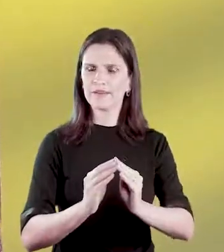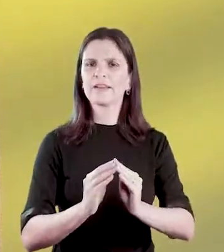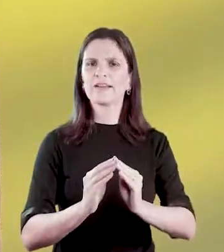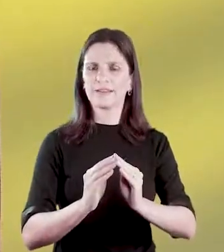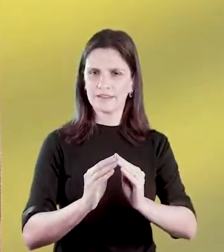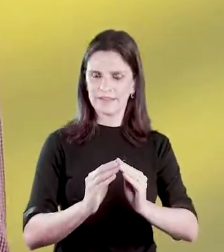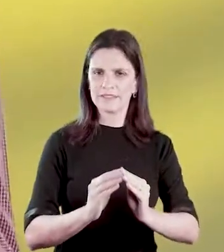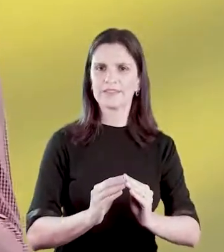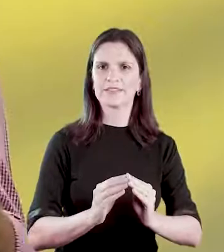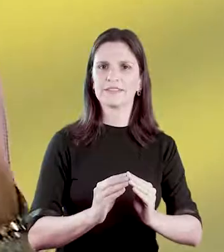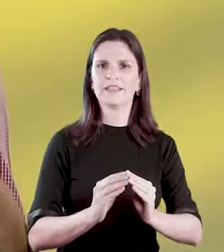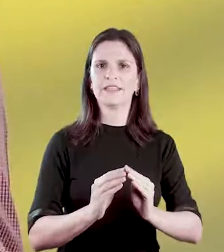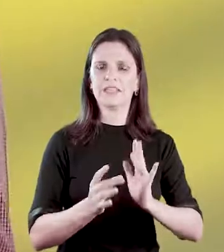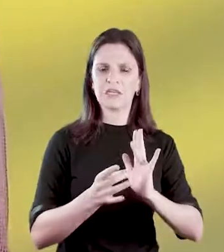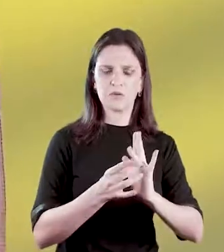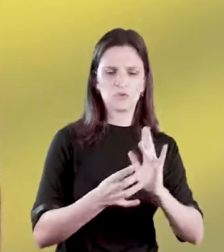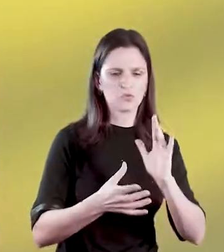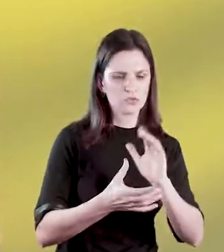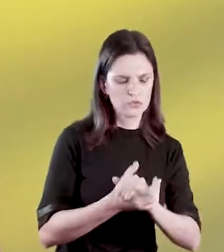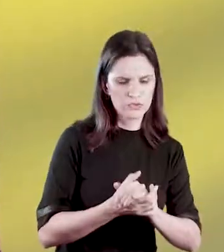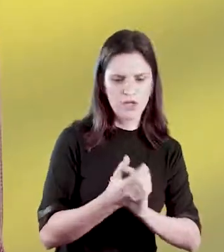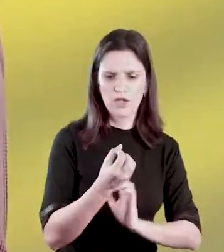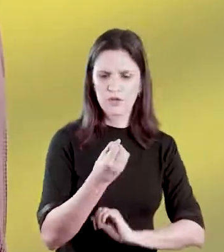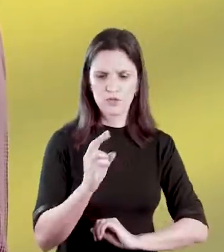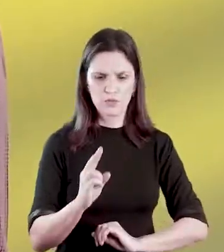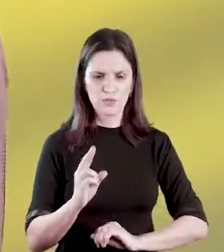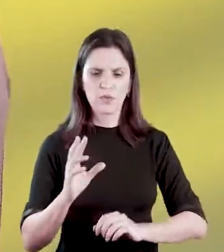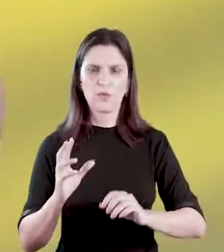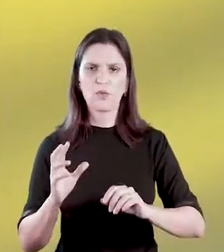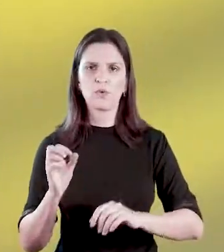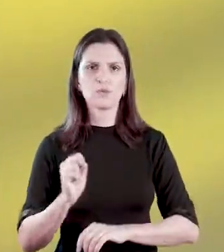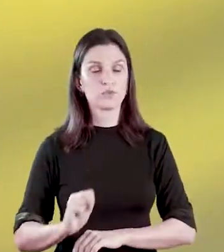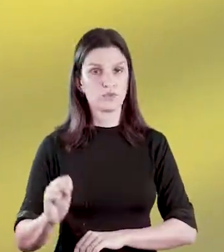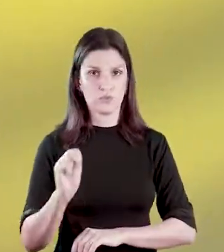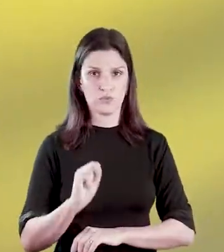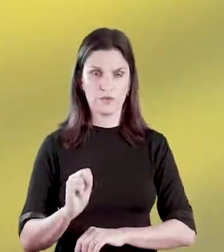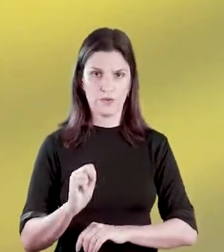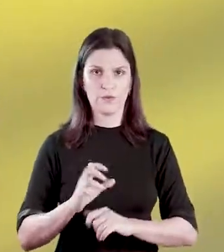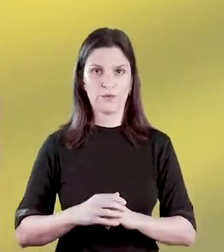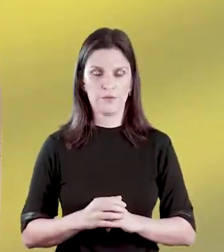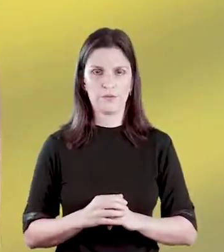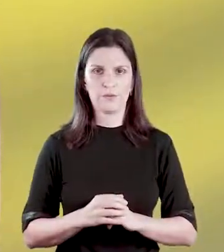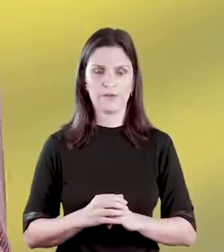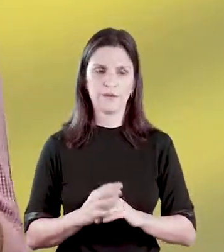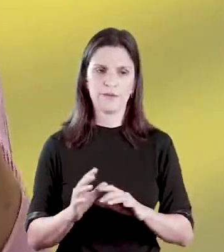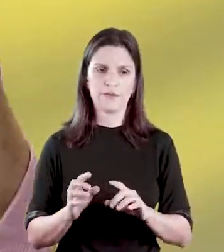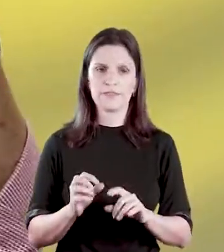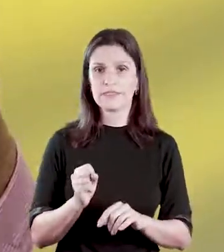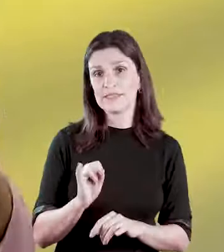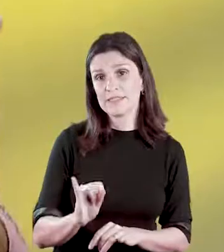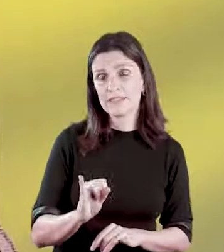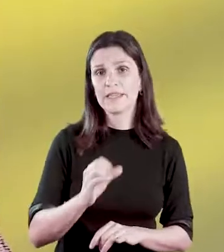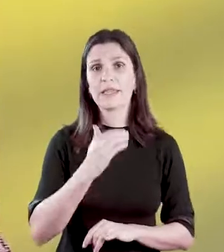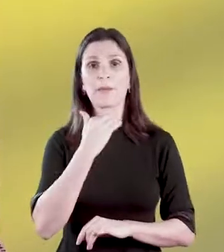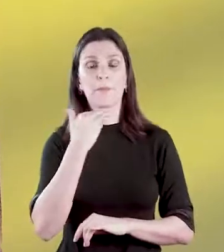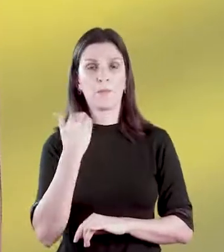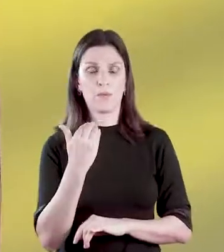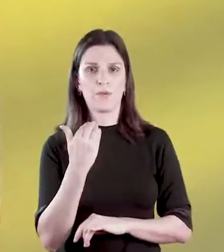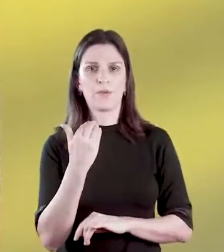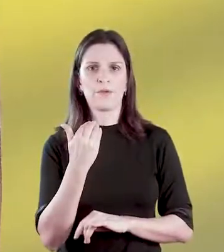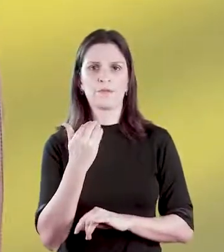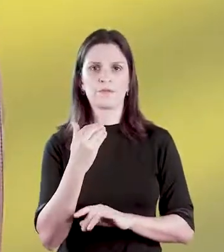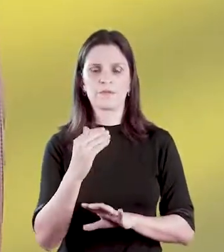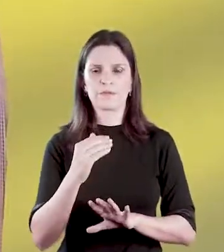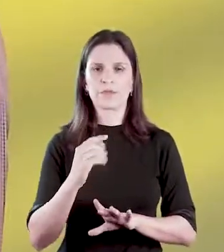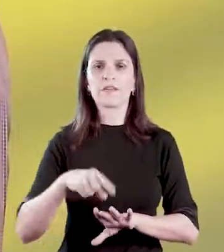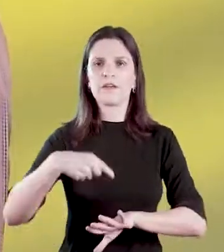um quarto para ele ter se for casado ou solteiro Só não vai ficar para família hora que ele faltar passa para outro idoso